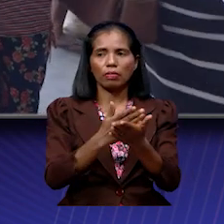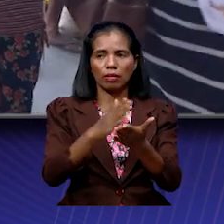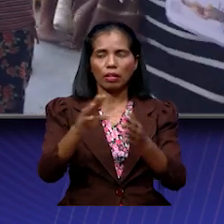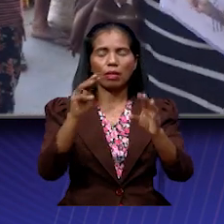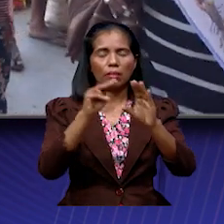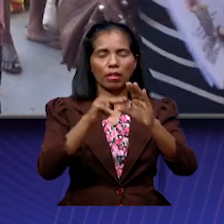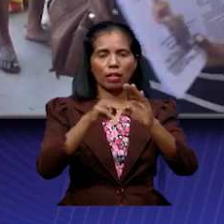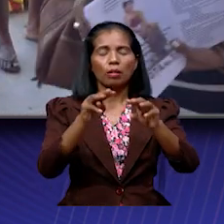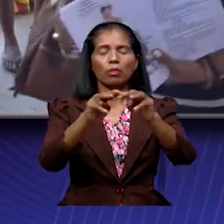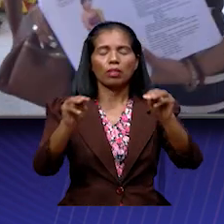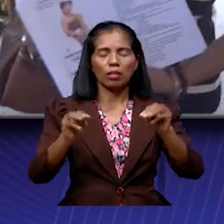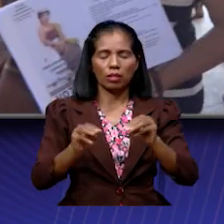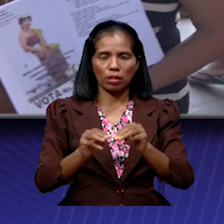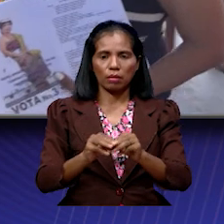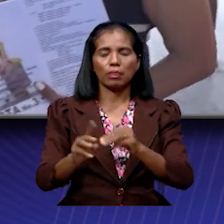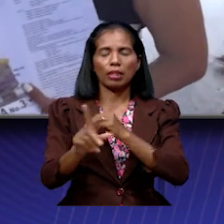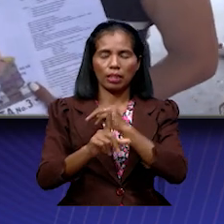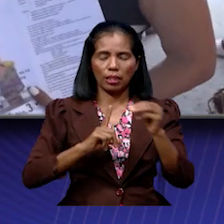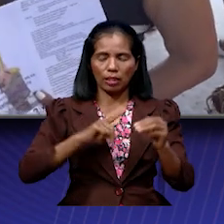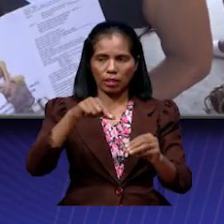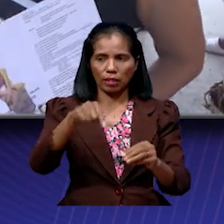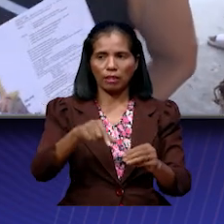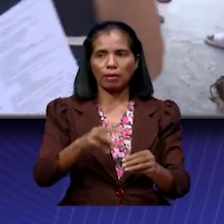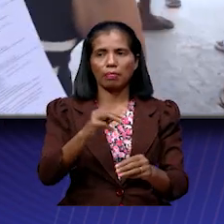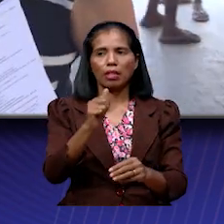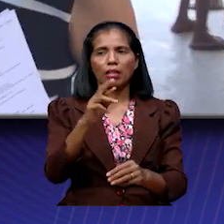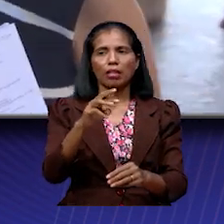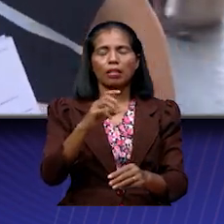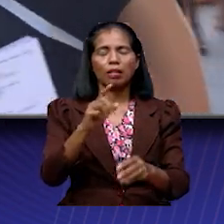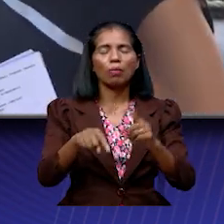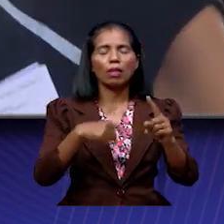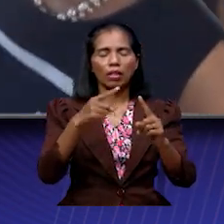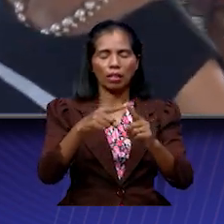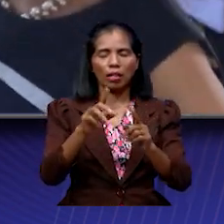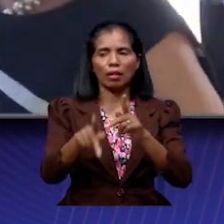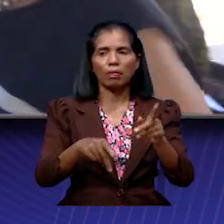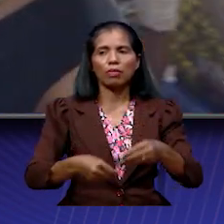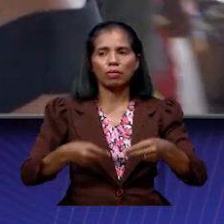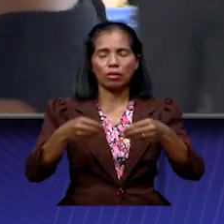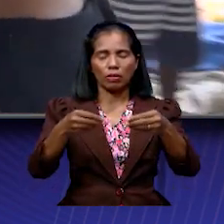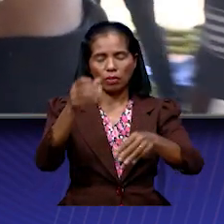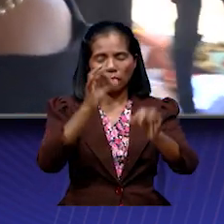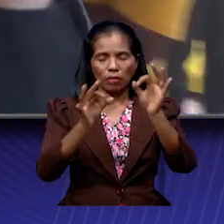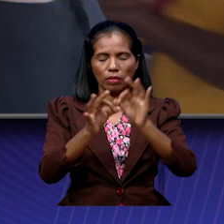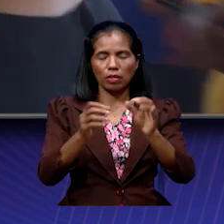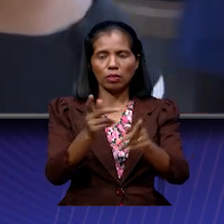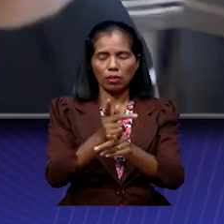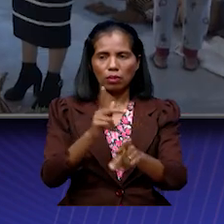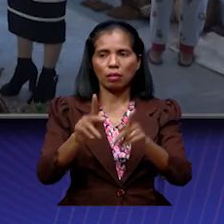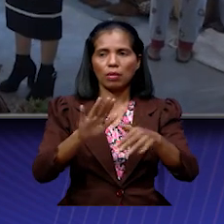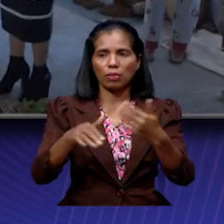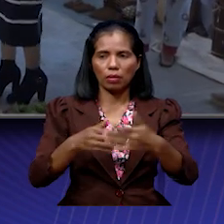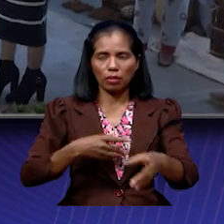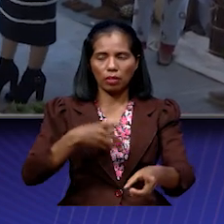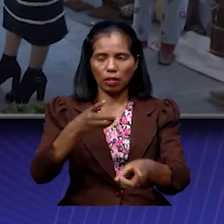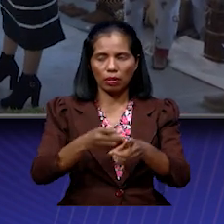município Lixam. Maria Ângela Freitas da Silva promete banhira povo fofier se presidente da República se protege cidadão sirene direito